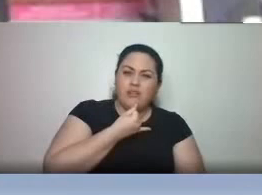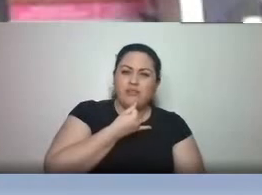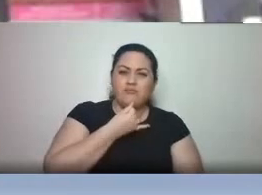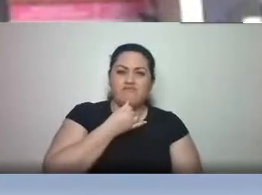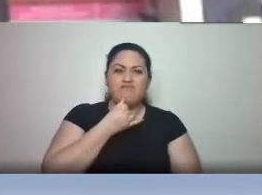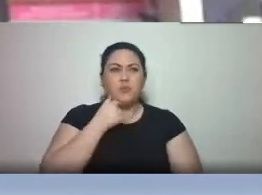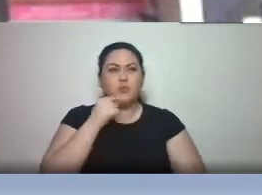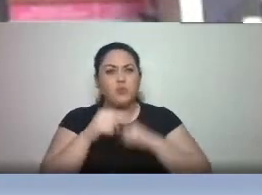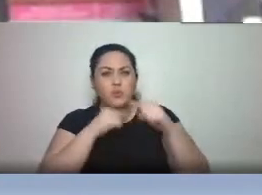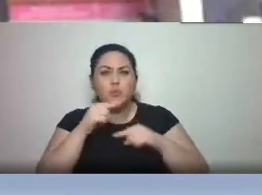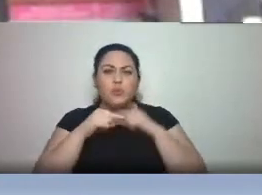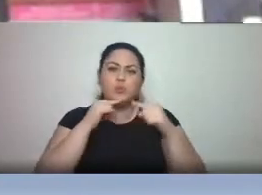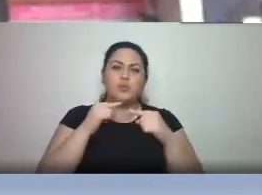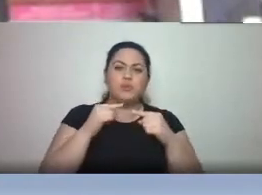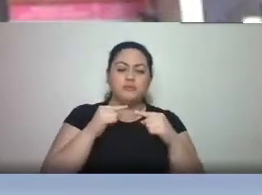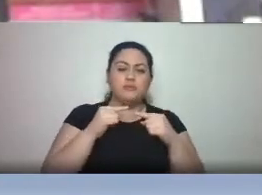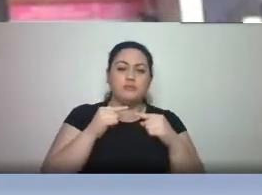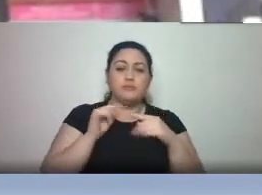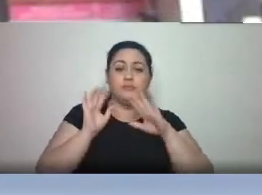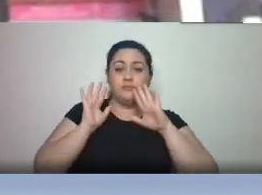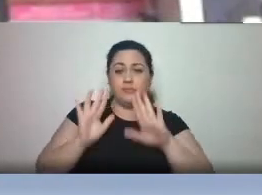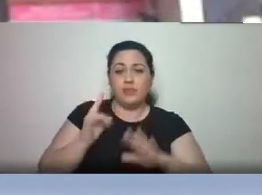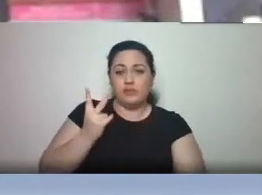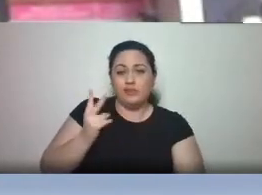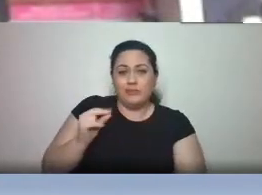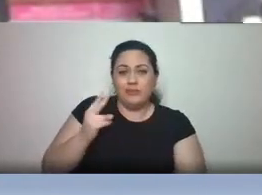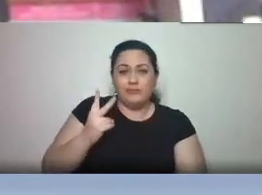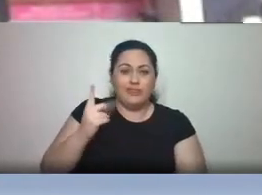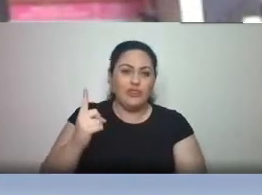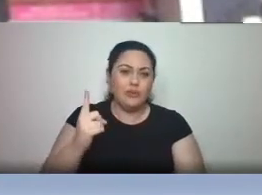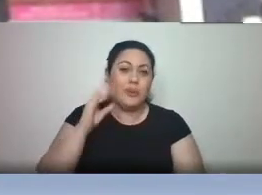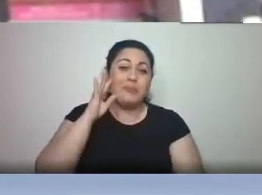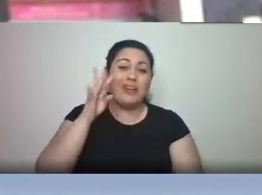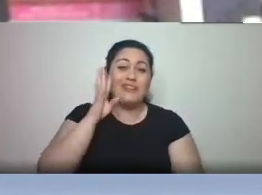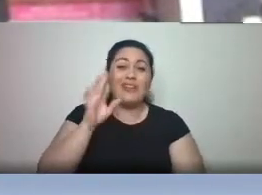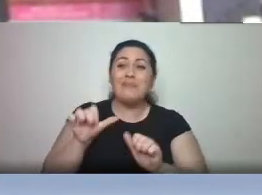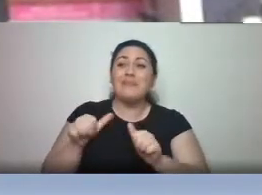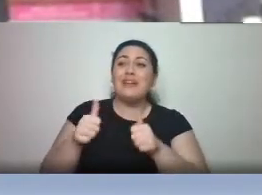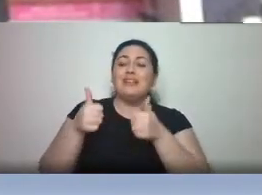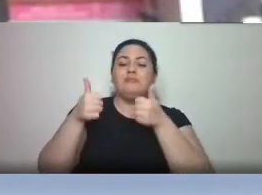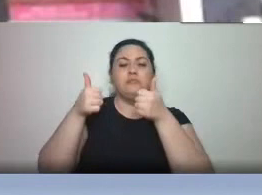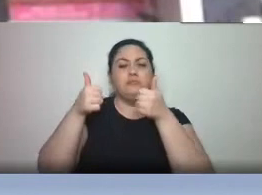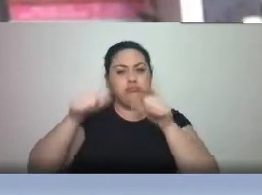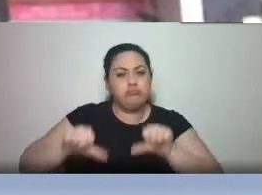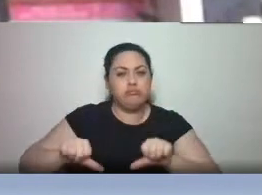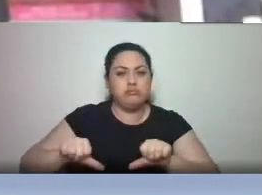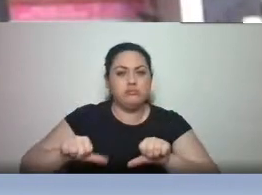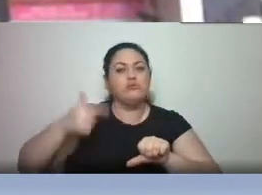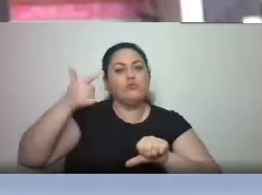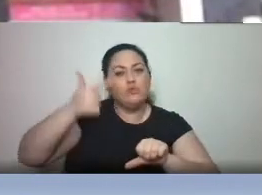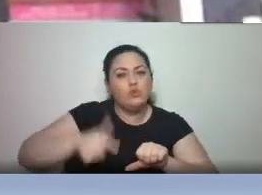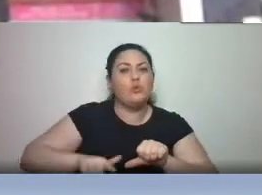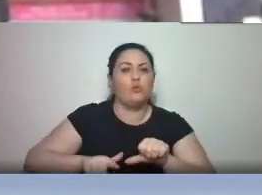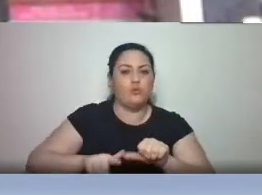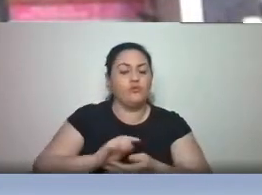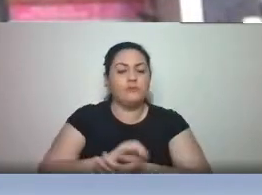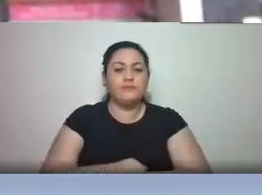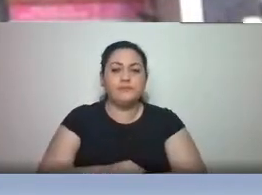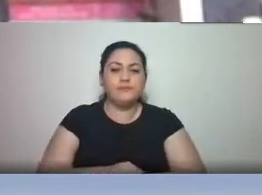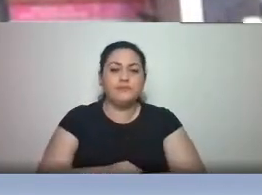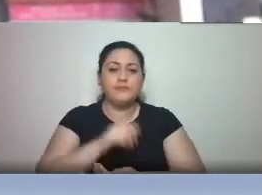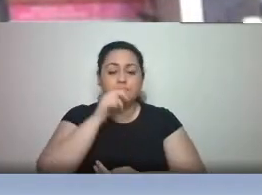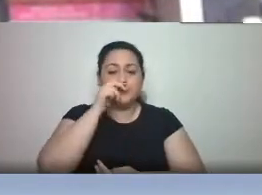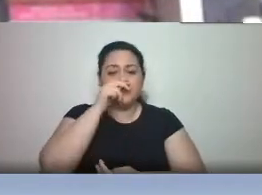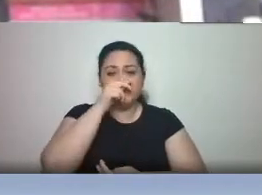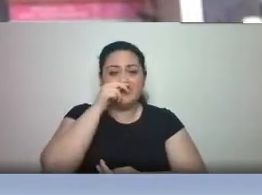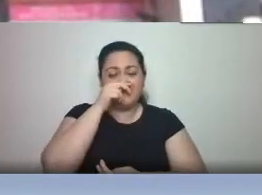incertezas. E 2021, que nós imaginávamos que ia começar melhor, conseguiu começar pior, né? Mas também